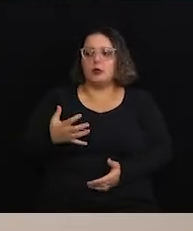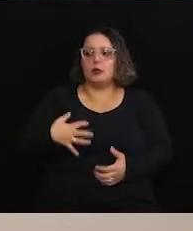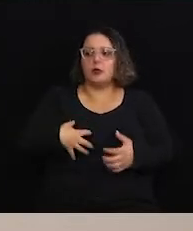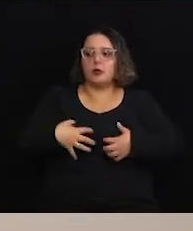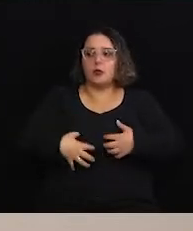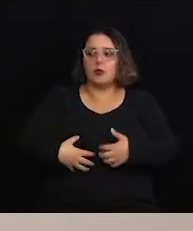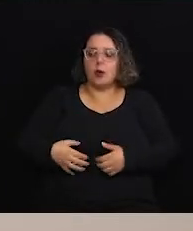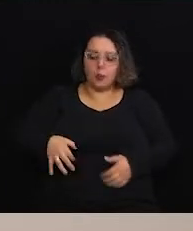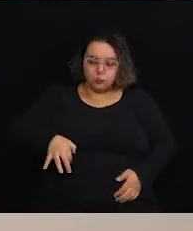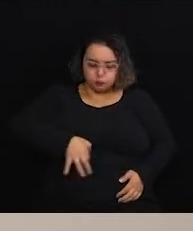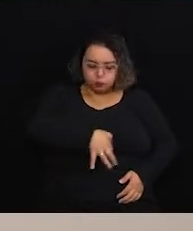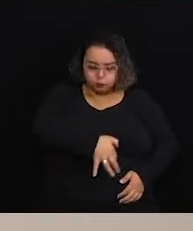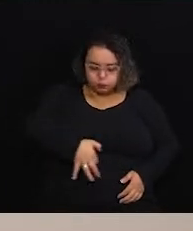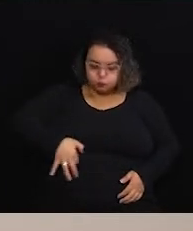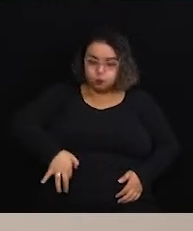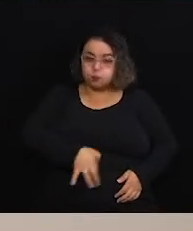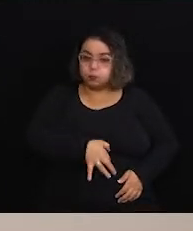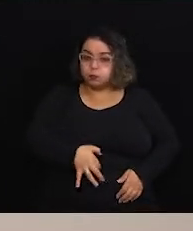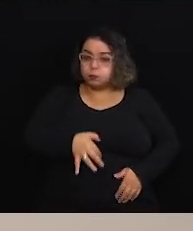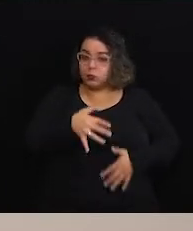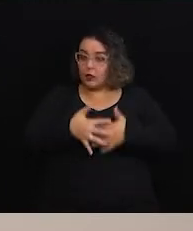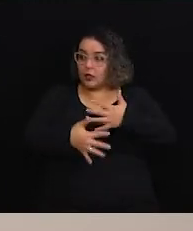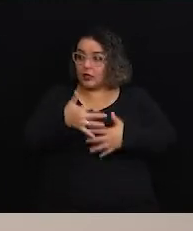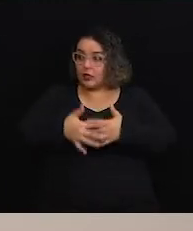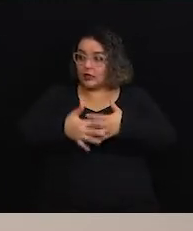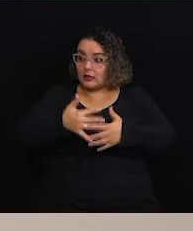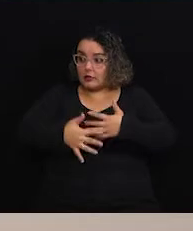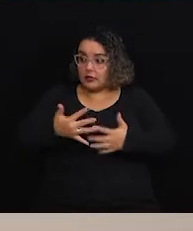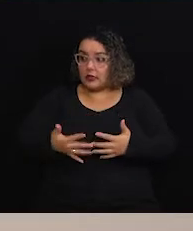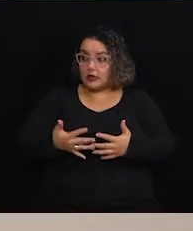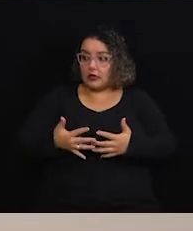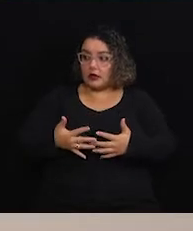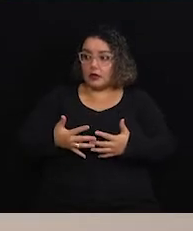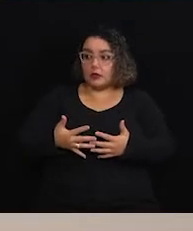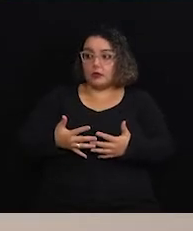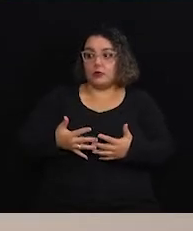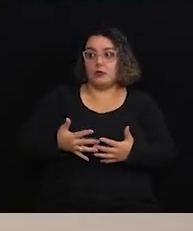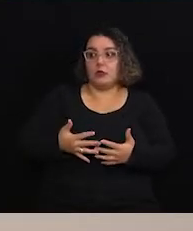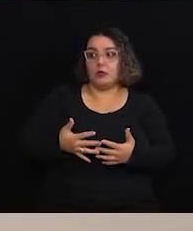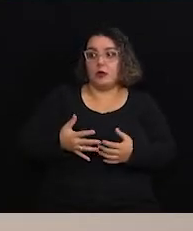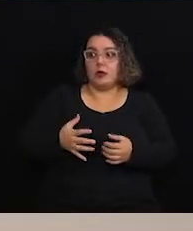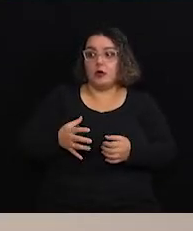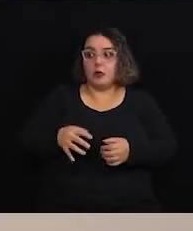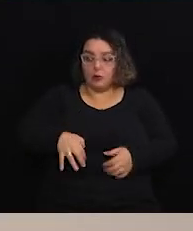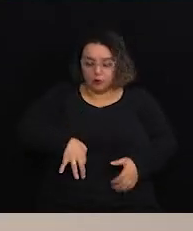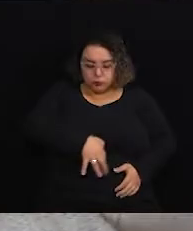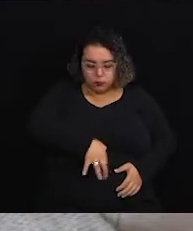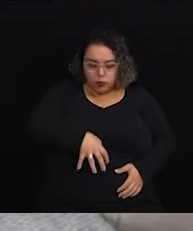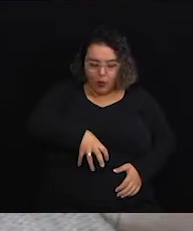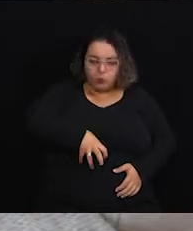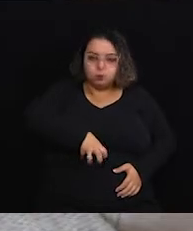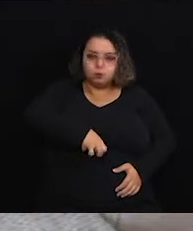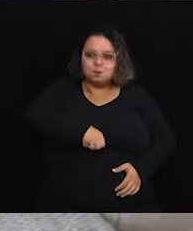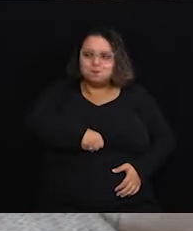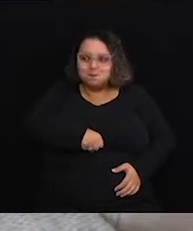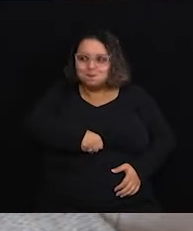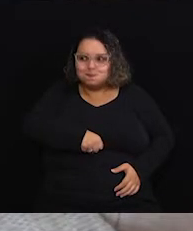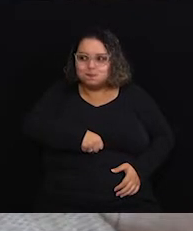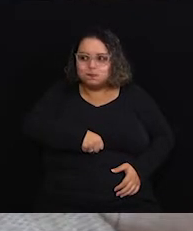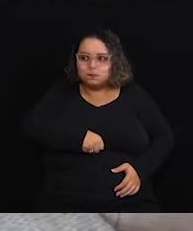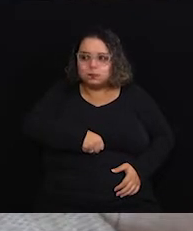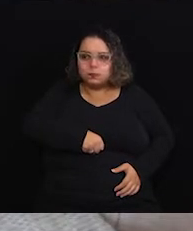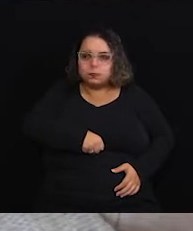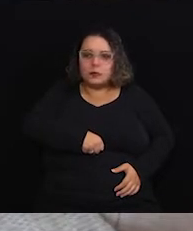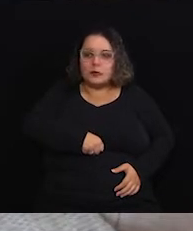o intestino e, se ela crescer muito, ela pode causar um fechamento desse intestino que vai levar uma mulher num